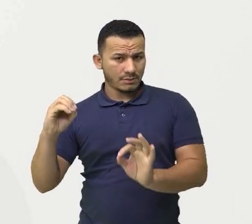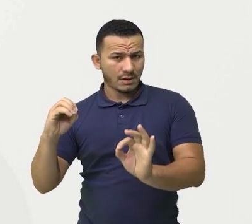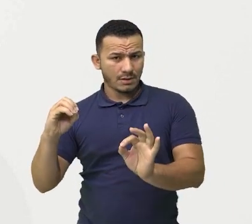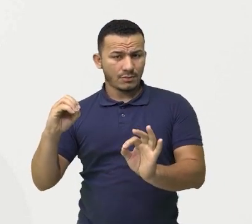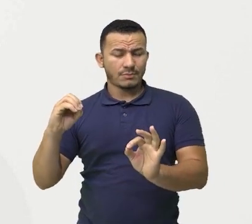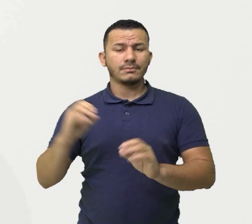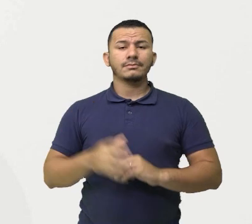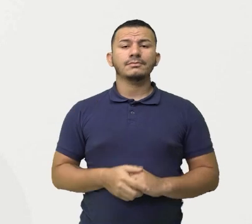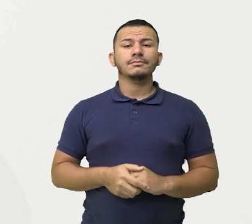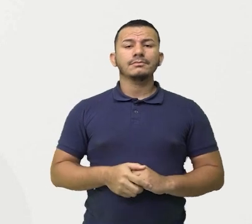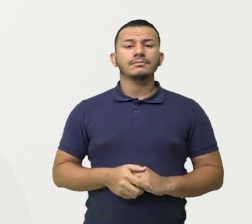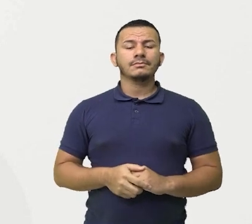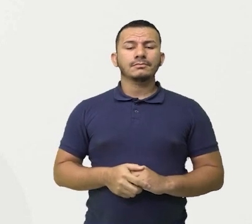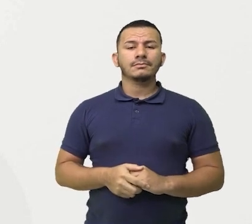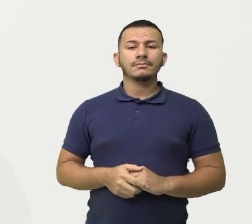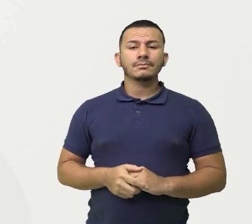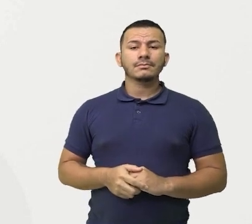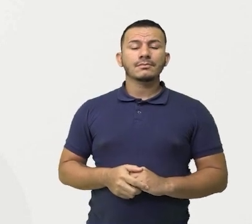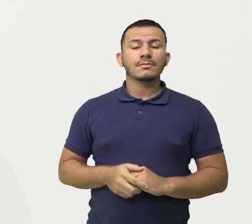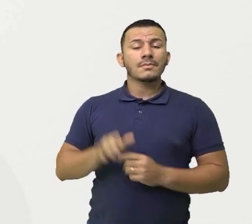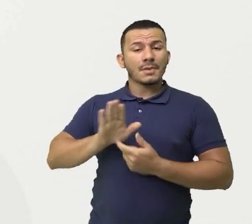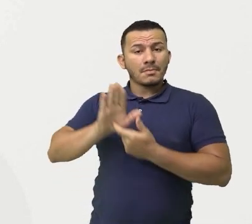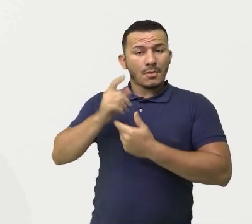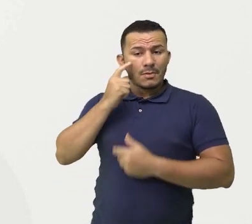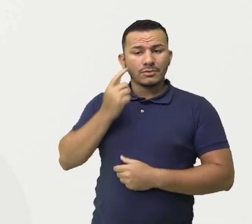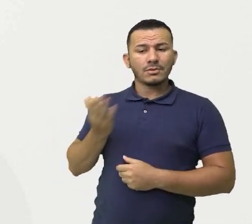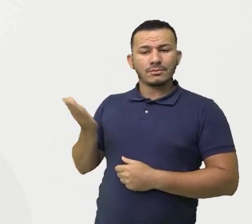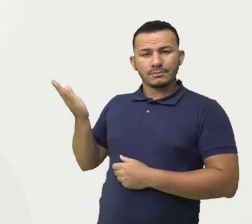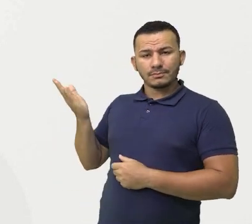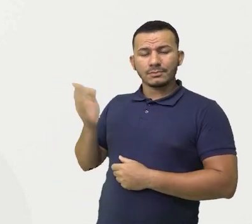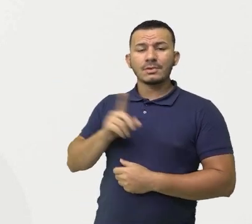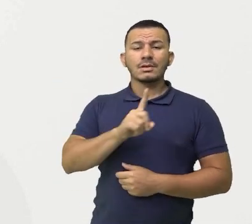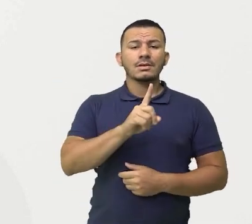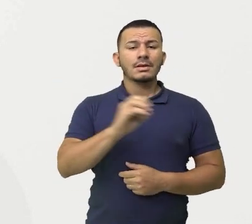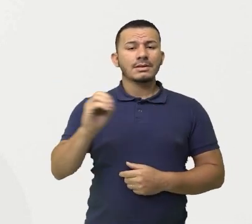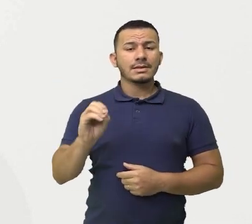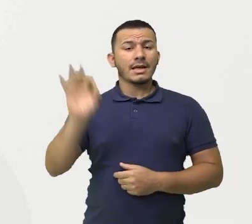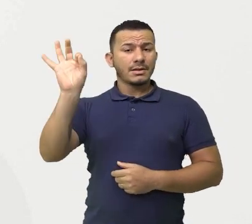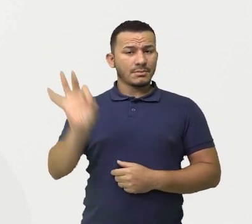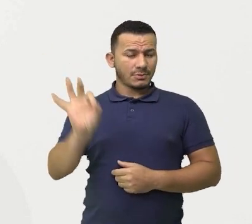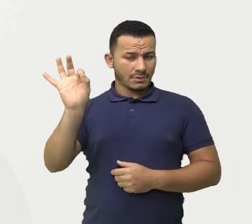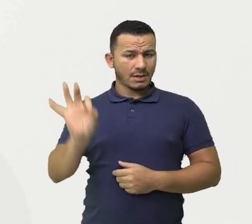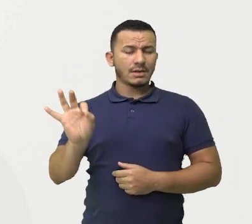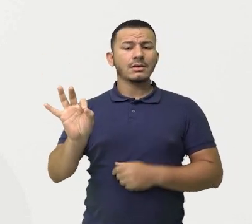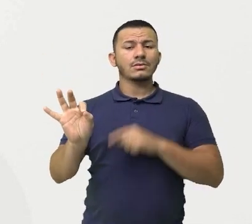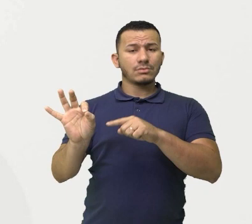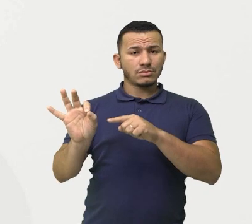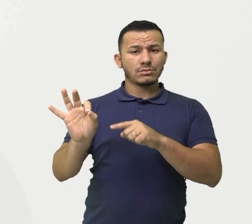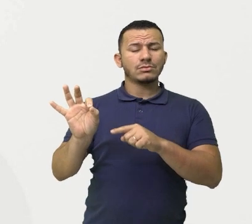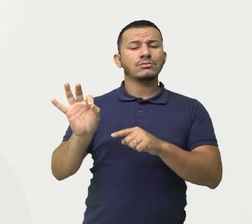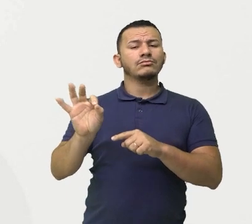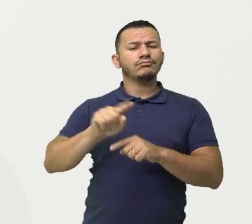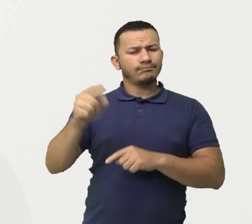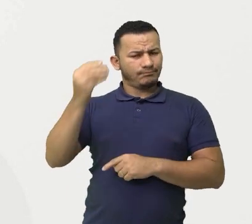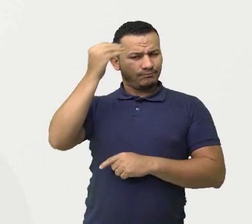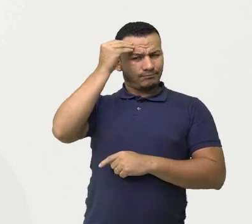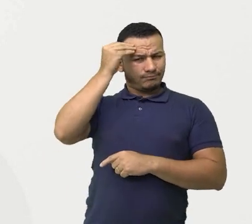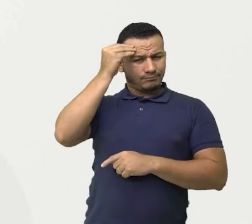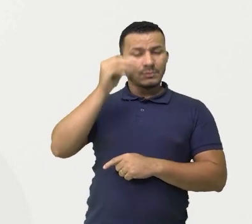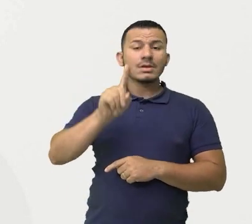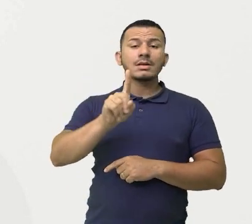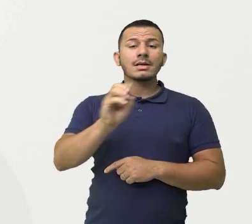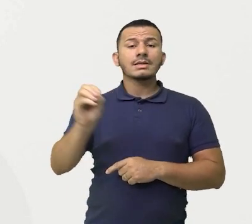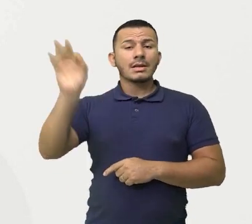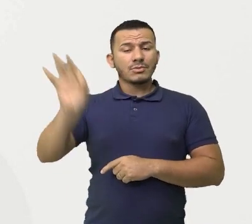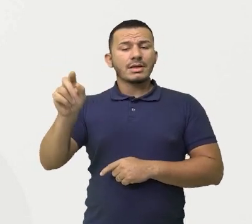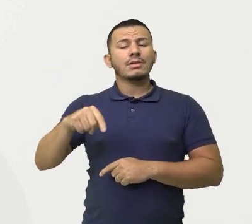E a gente indica, né, 100, lembra aqui, ó, 100% e 100%, memoriza aí, 100% é